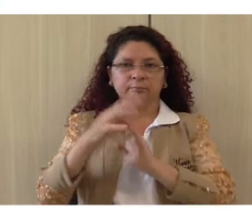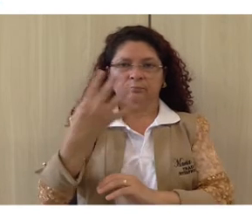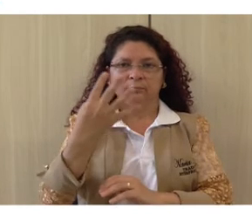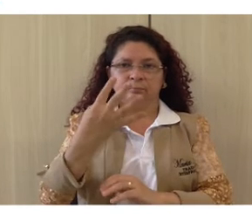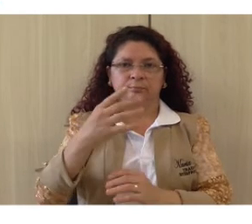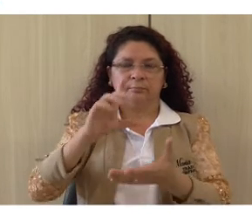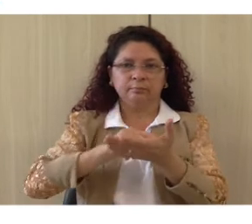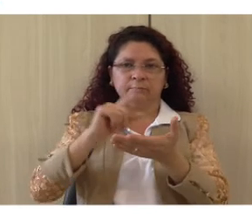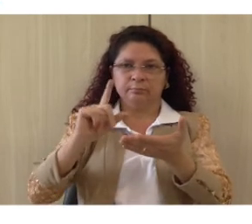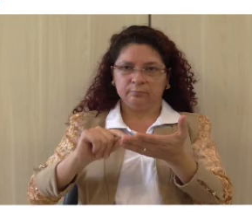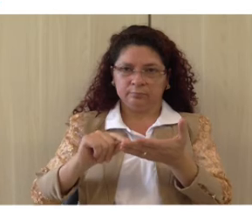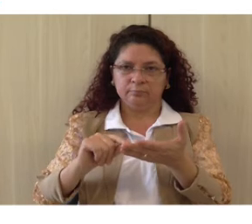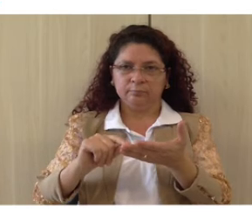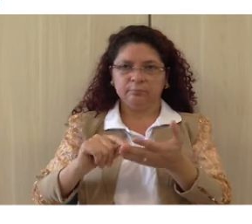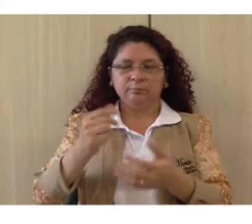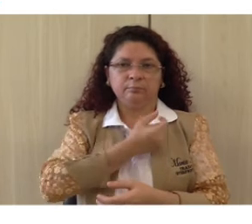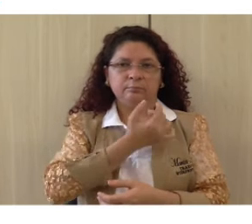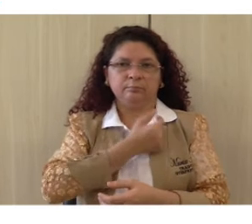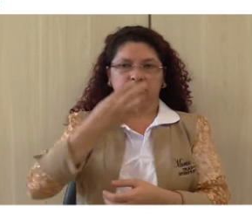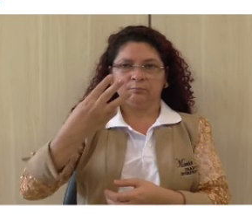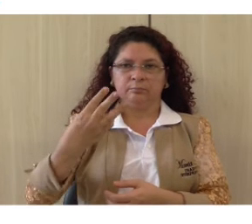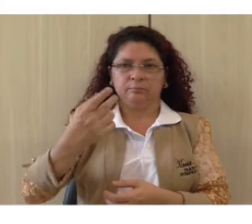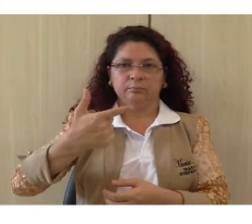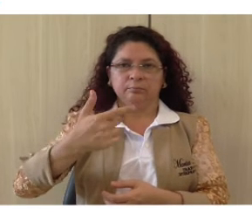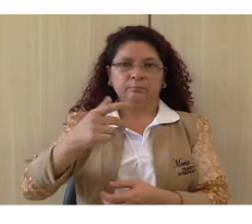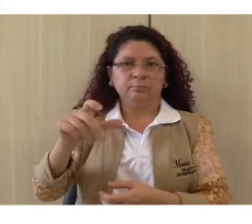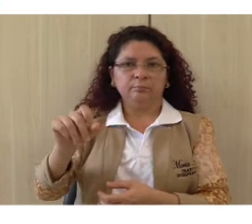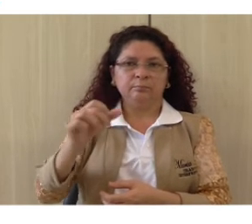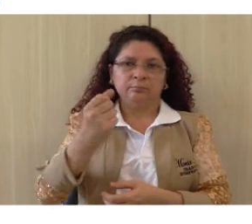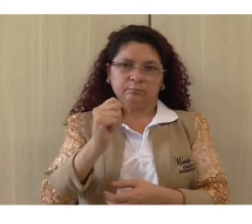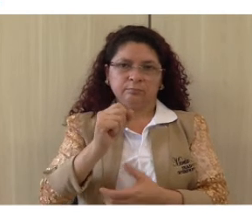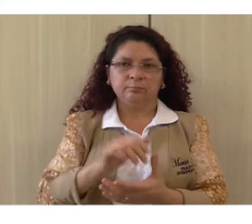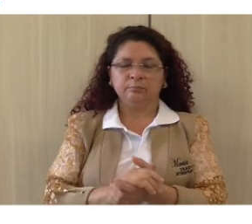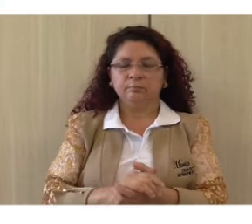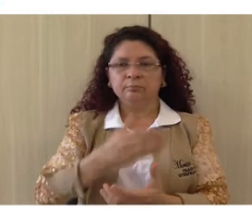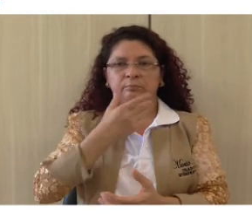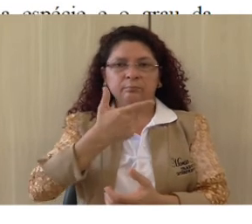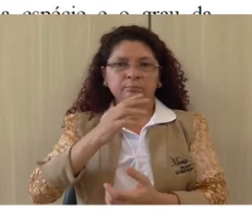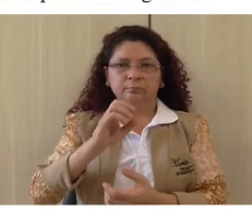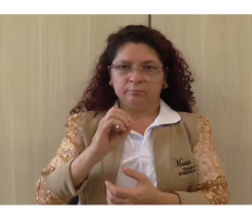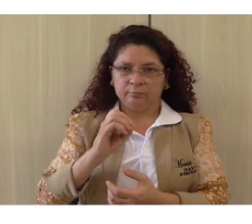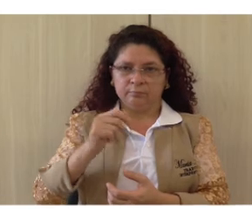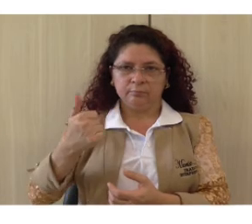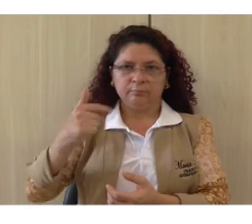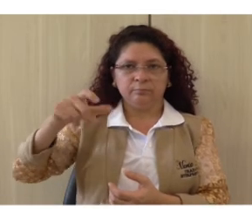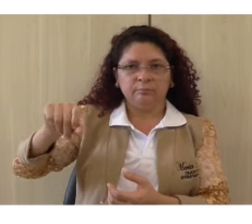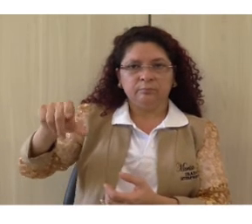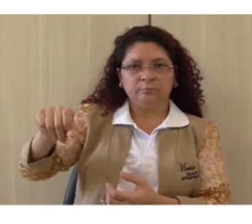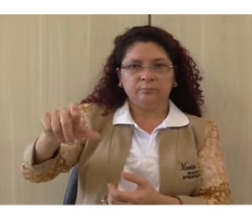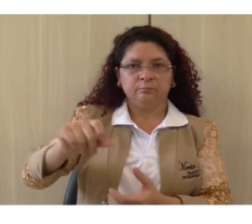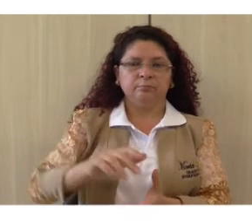4º do Decreto número 3.298, de 20 de dezembro de